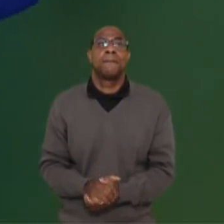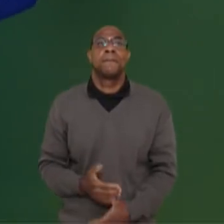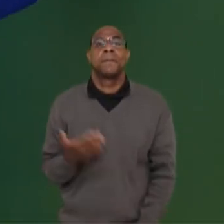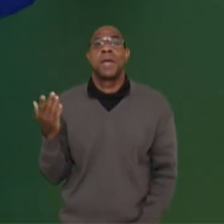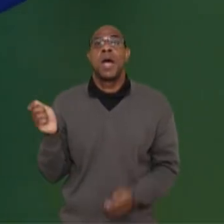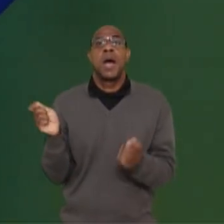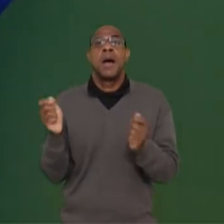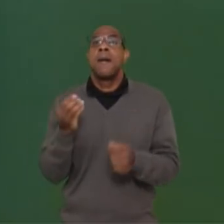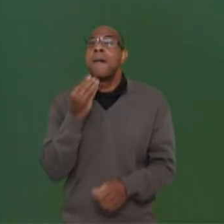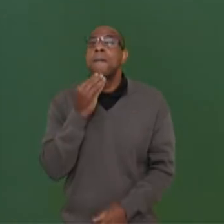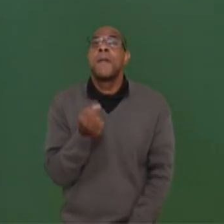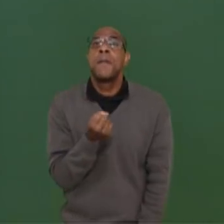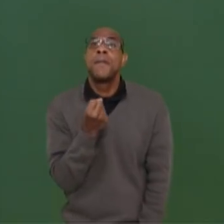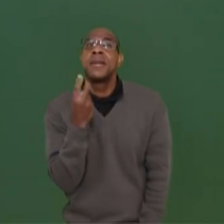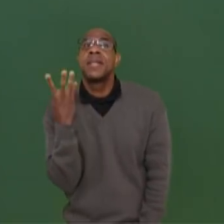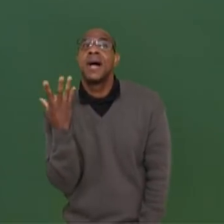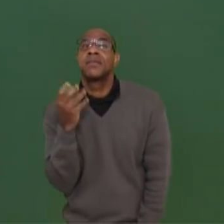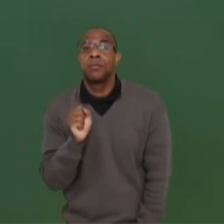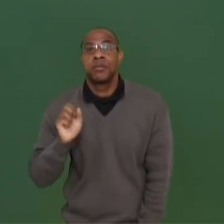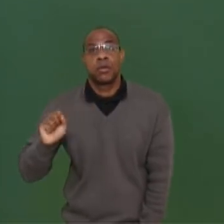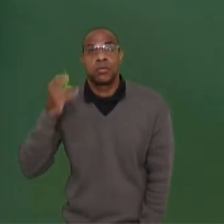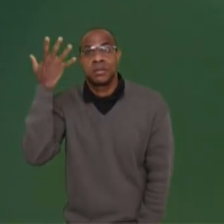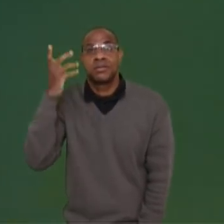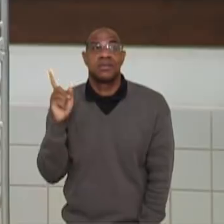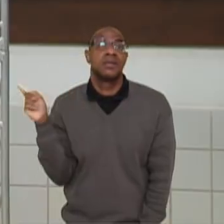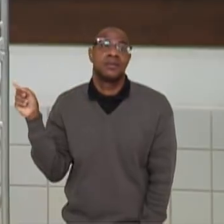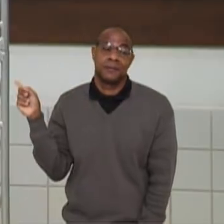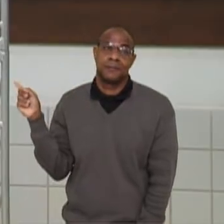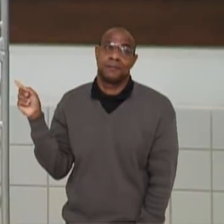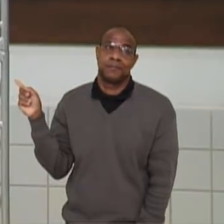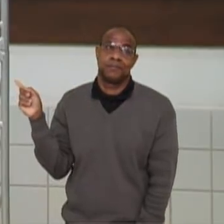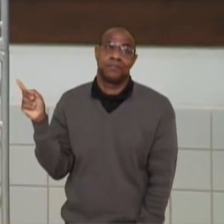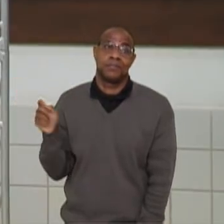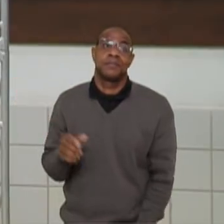probabilidade é o total de casos favoráveis, que é 18,